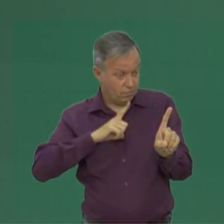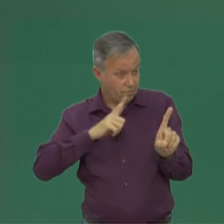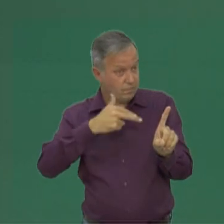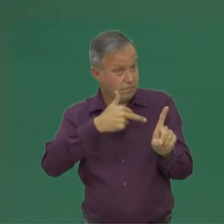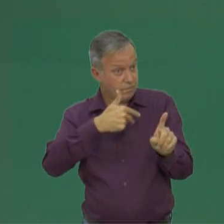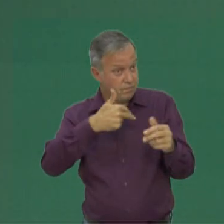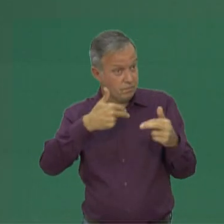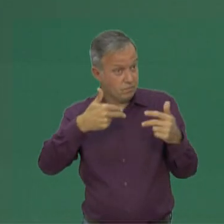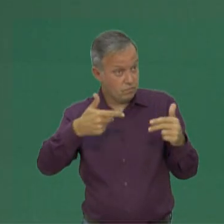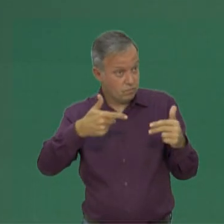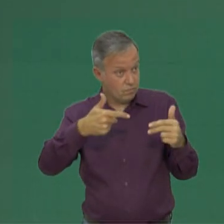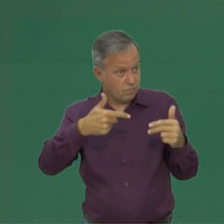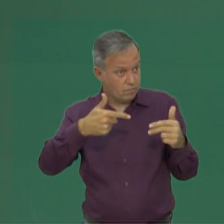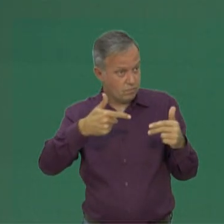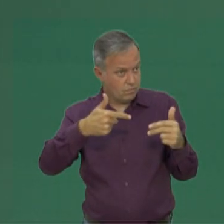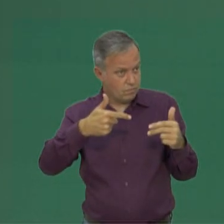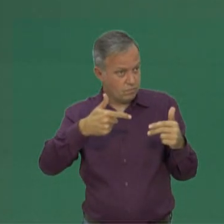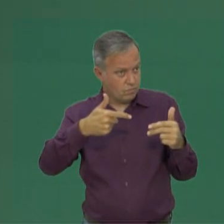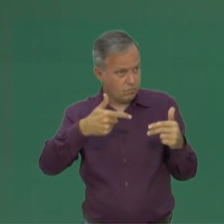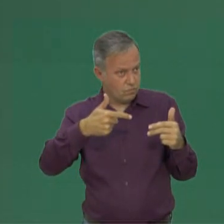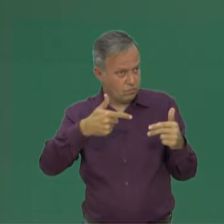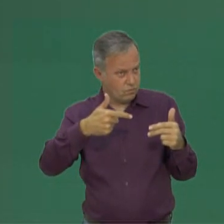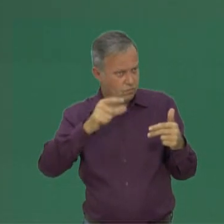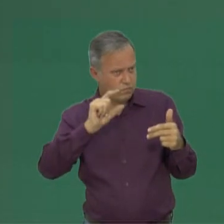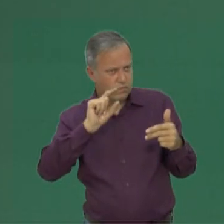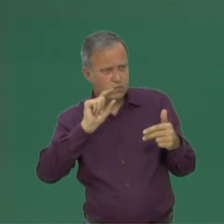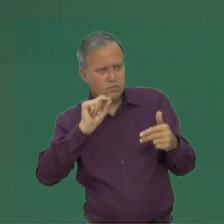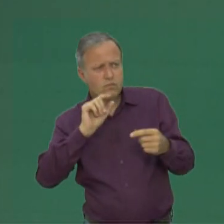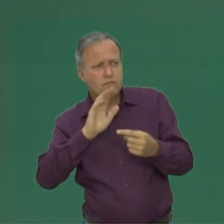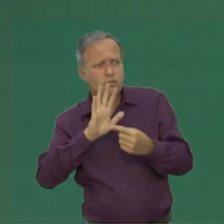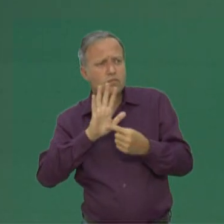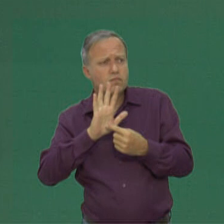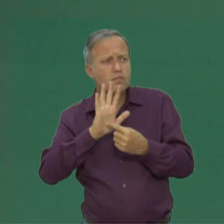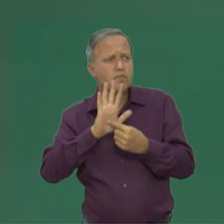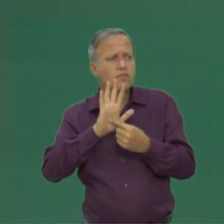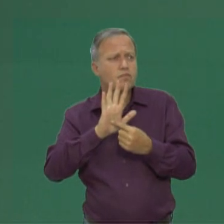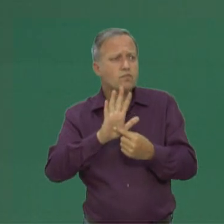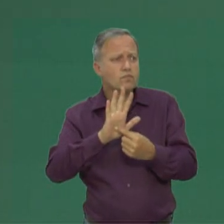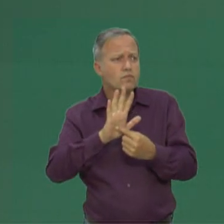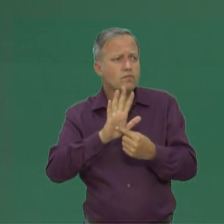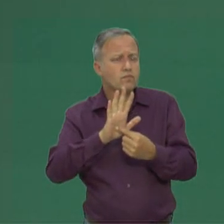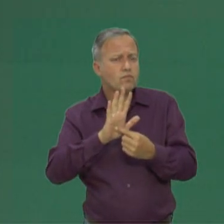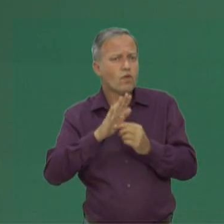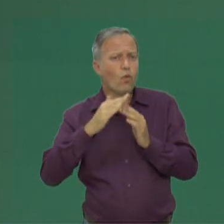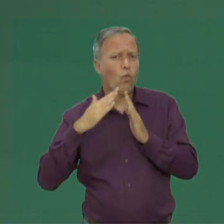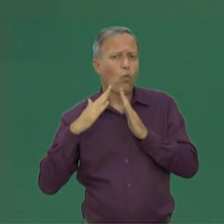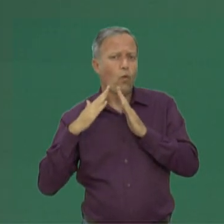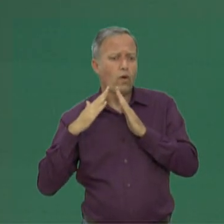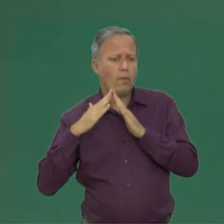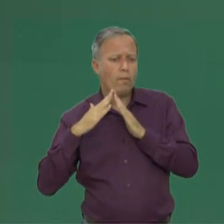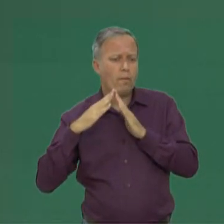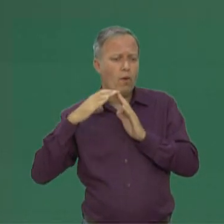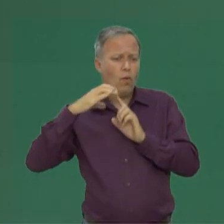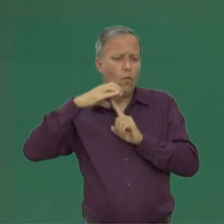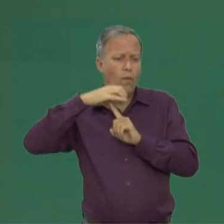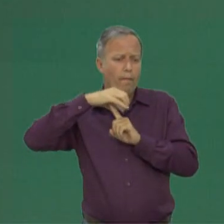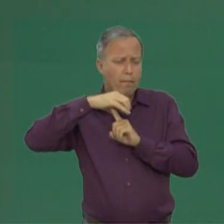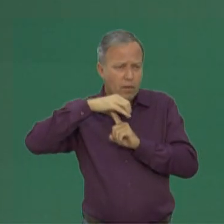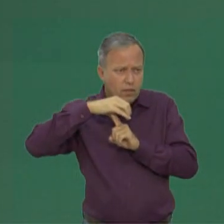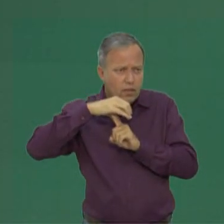alguna choza. O que seria choza, professor? Uma cabana